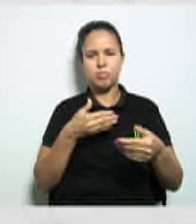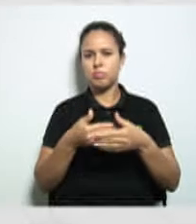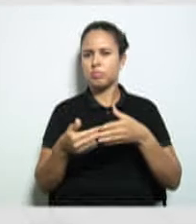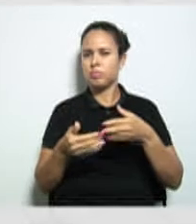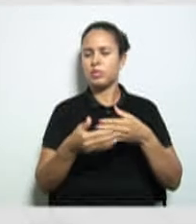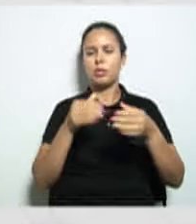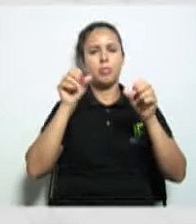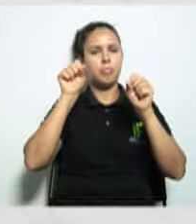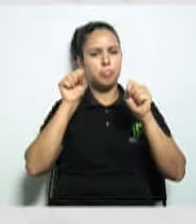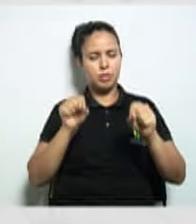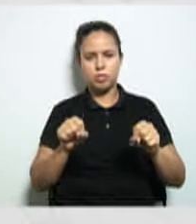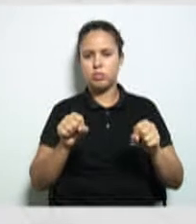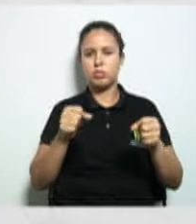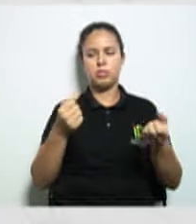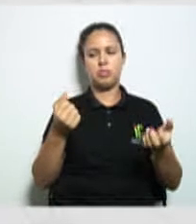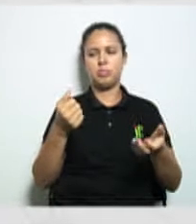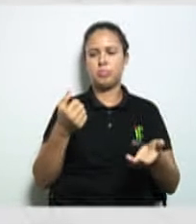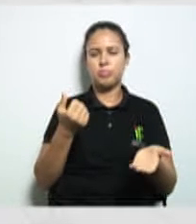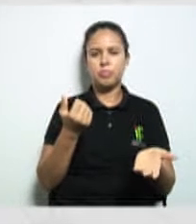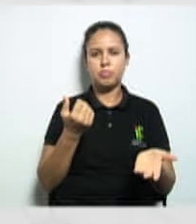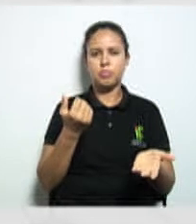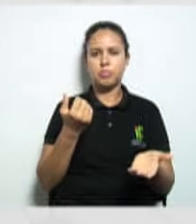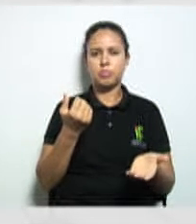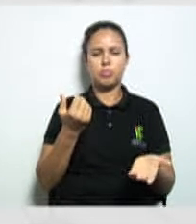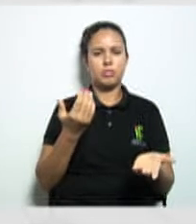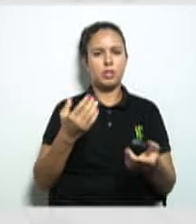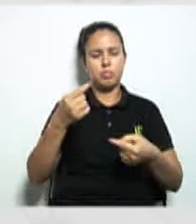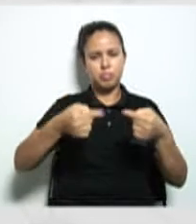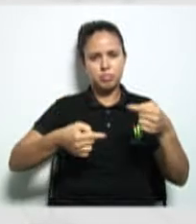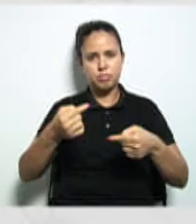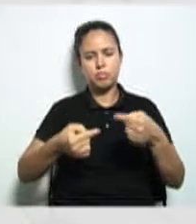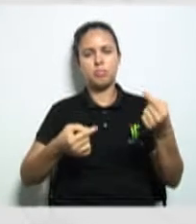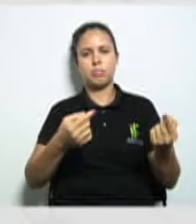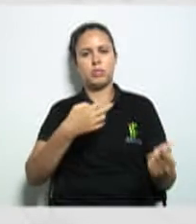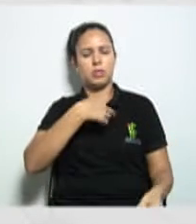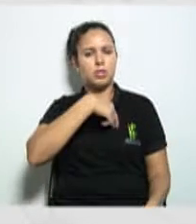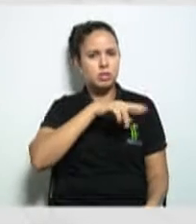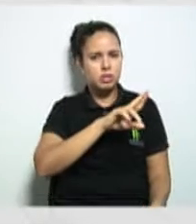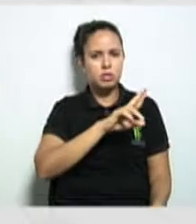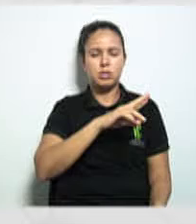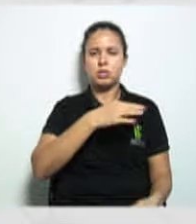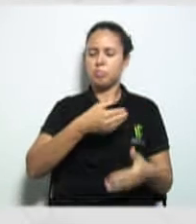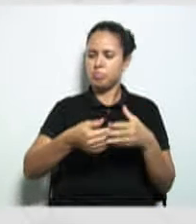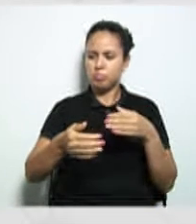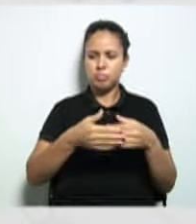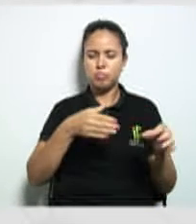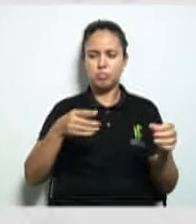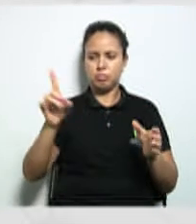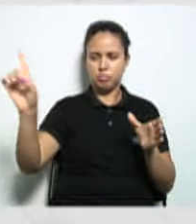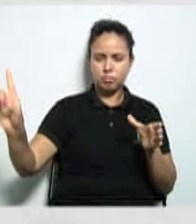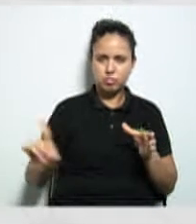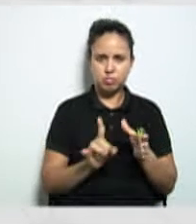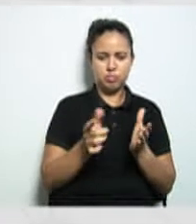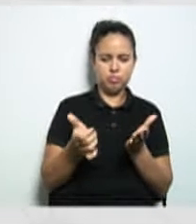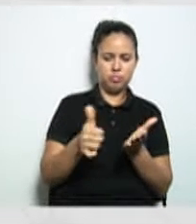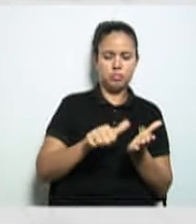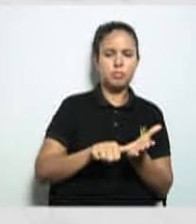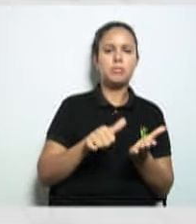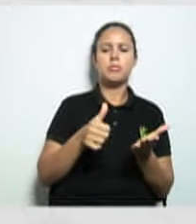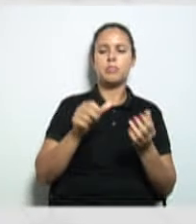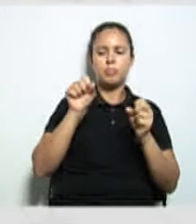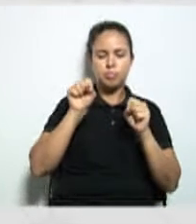independentemente da raça, gênero, política ou religião, ele será bem-vindo numa